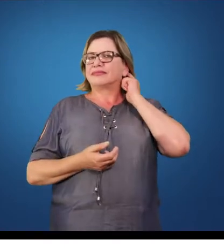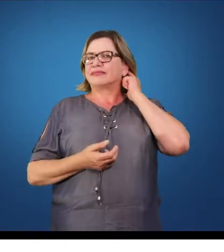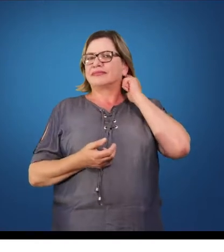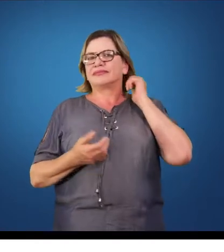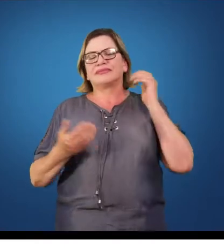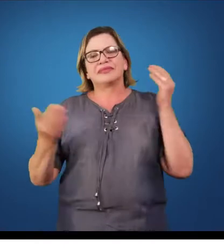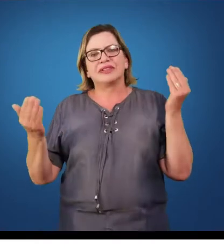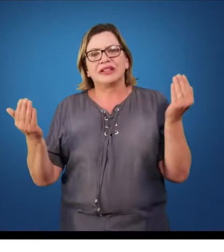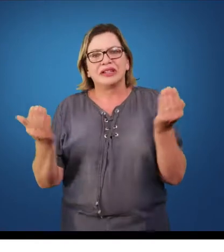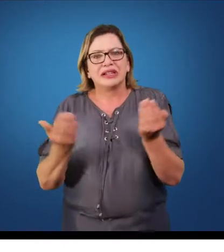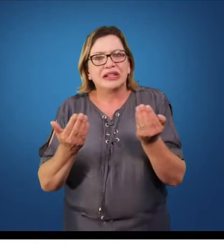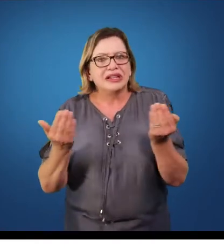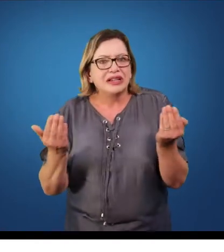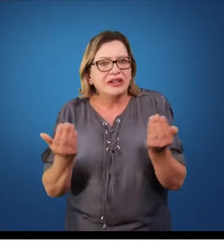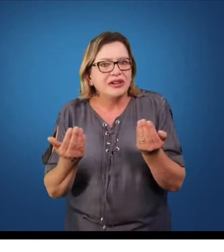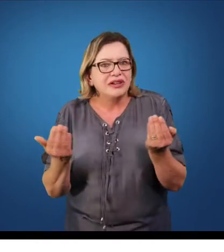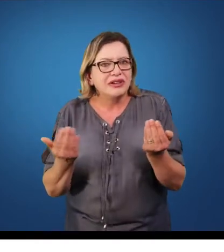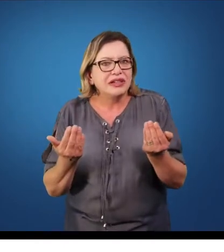Agora